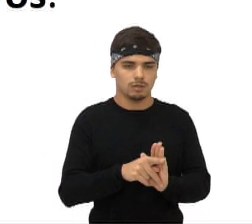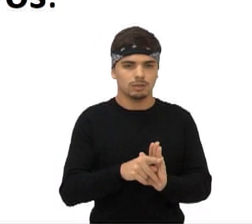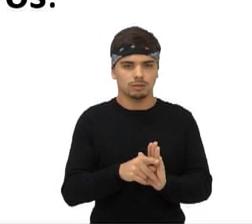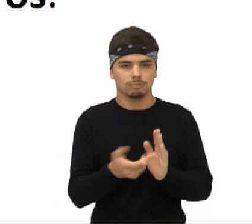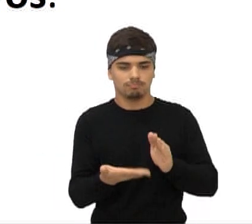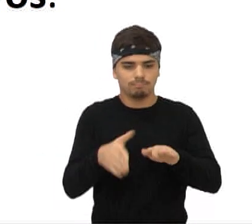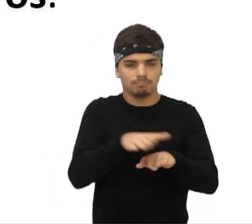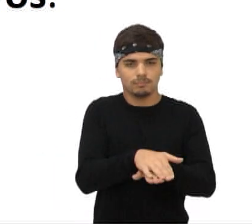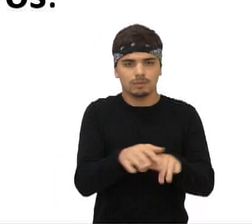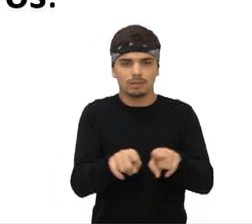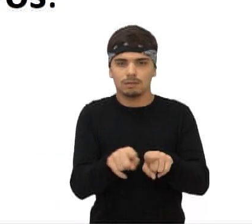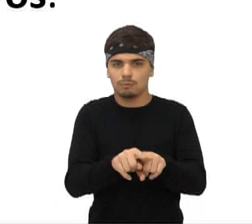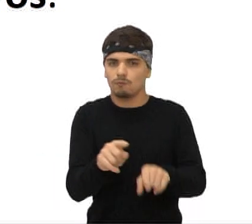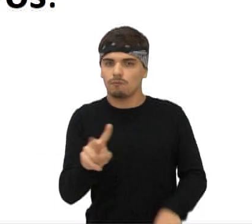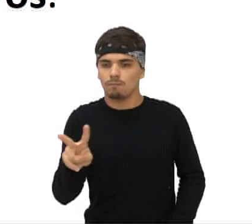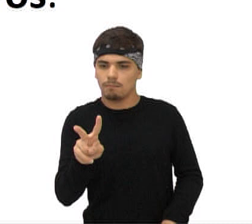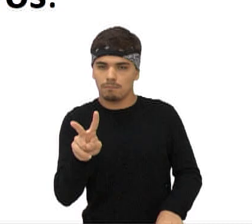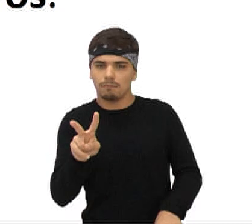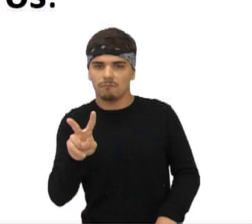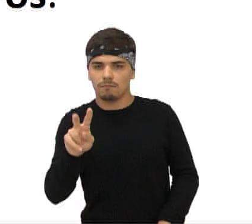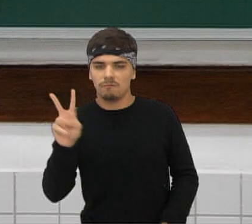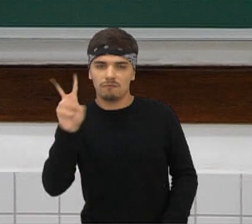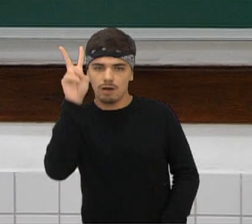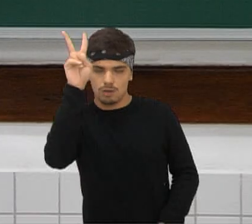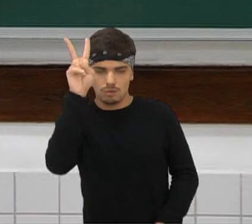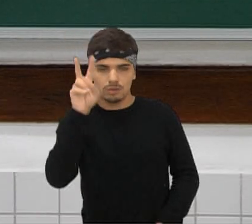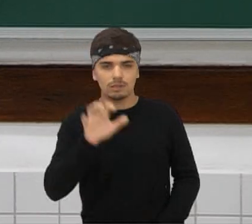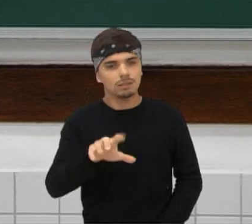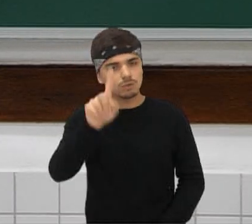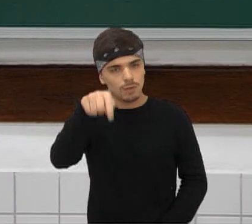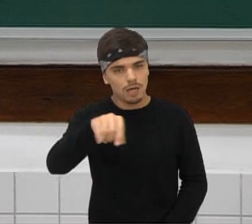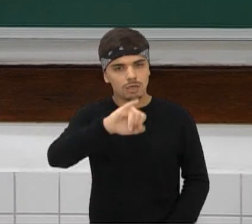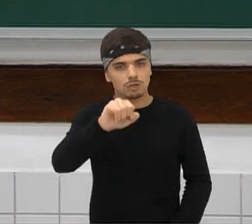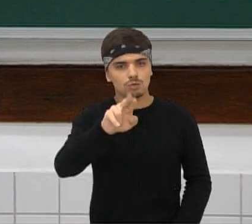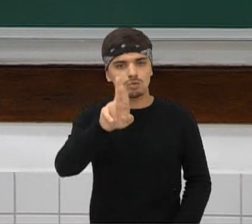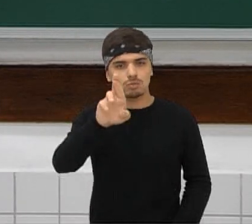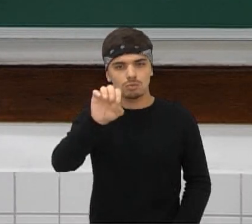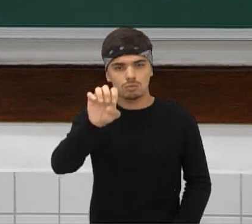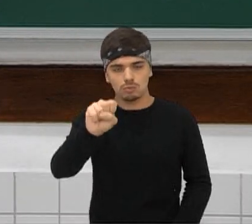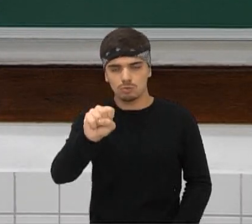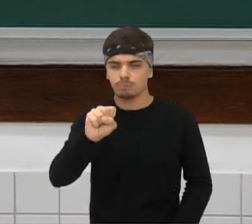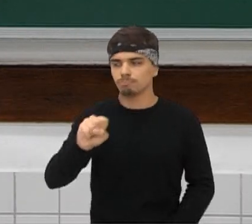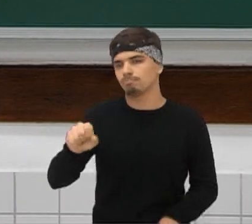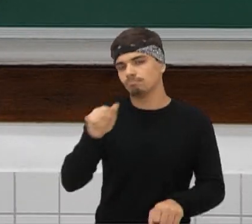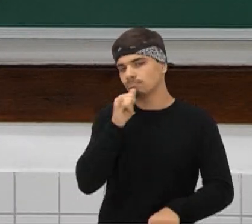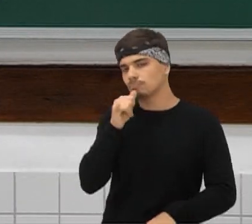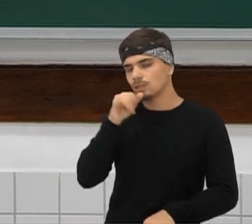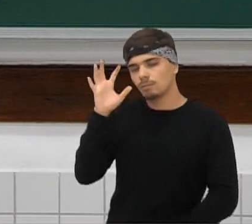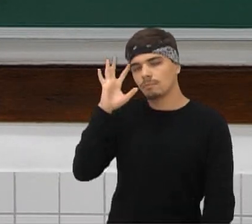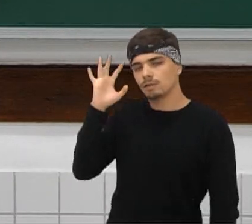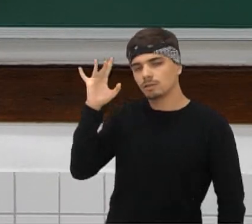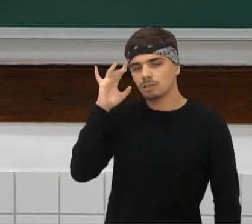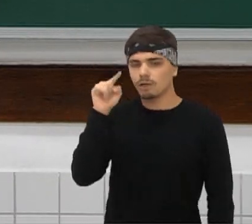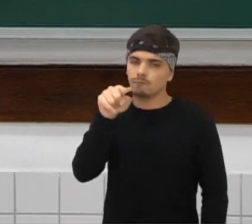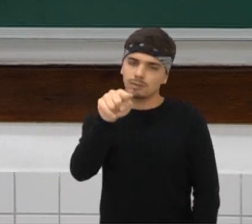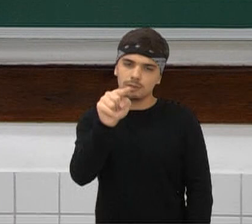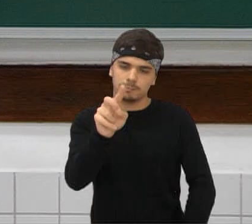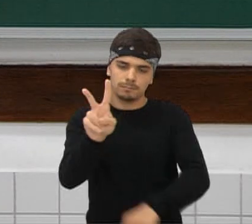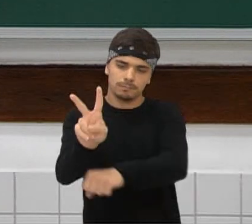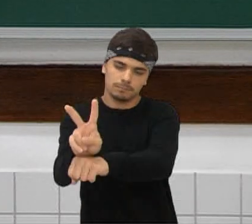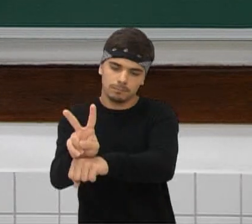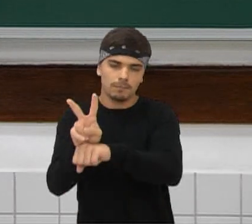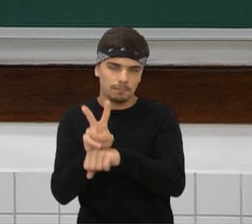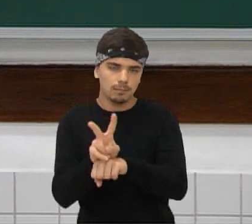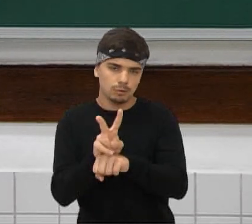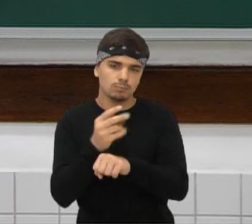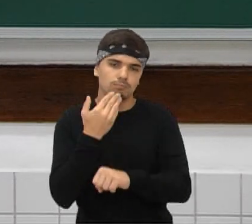valor emprestado. Isso é que se denomina juro. Então, assim, vamos imaginar lá que você foi lá e emprestou um